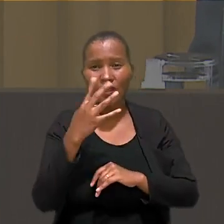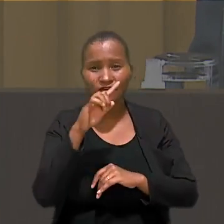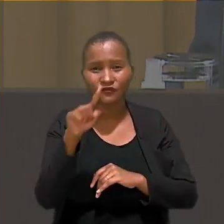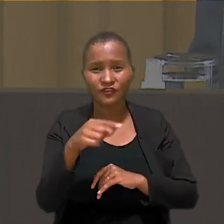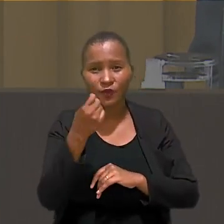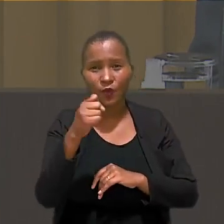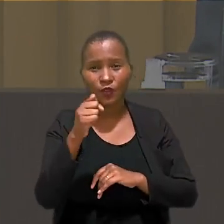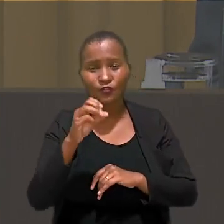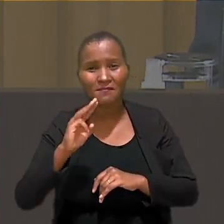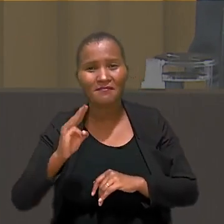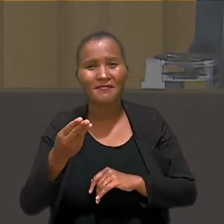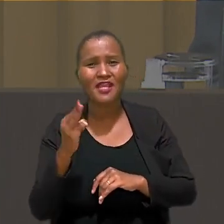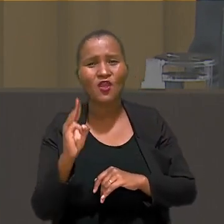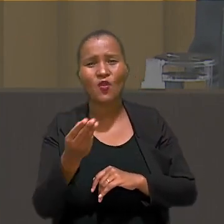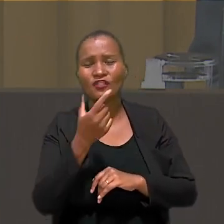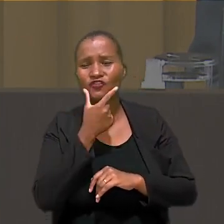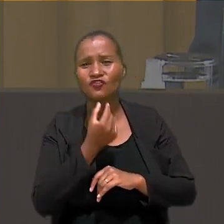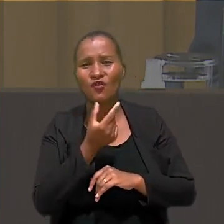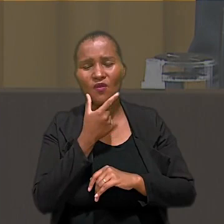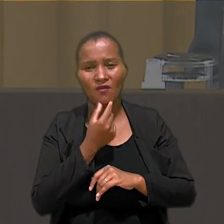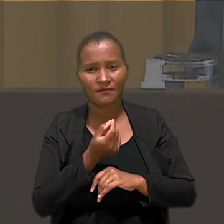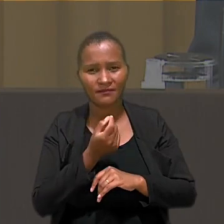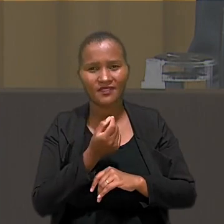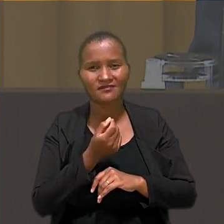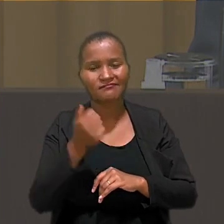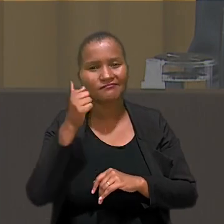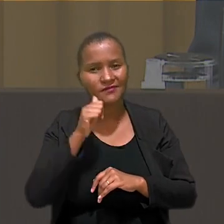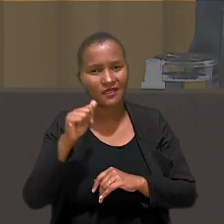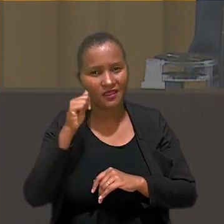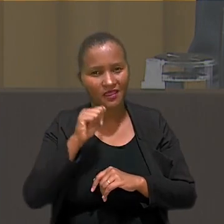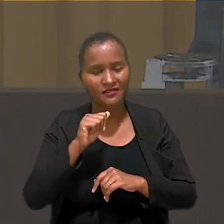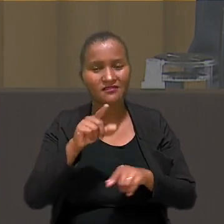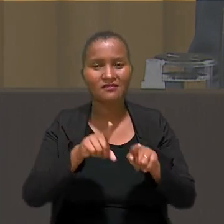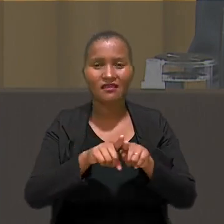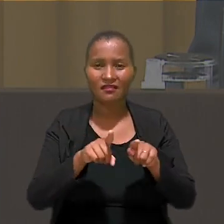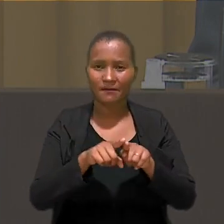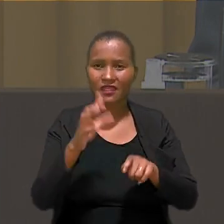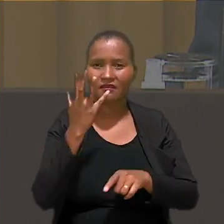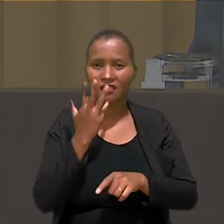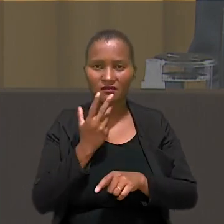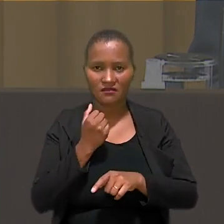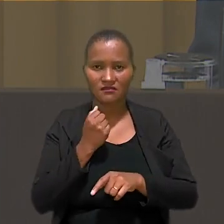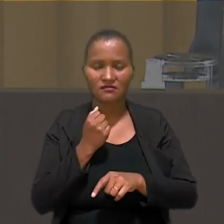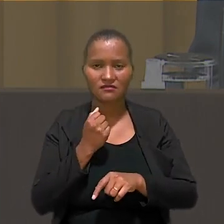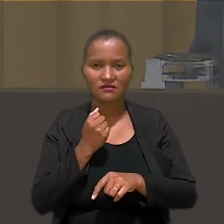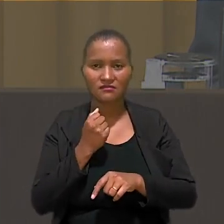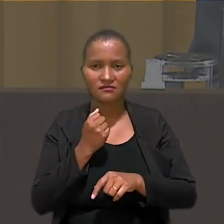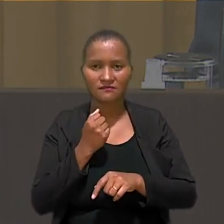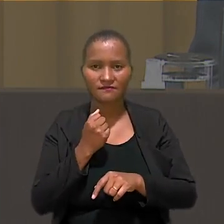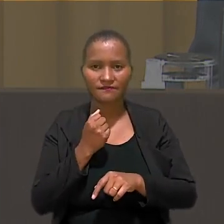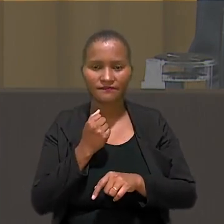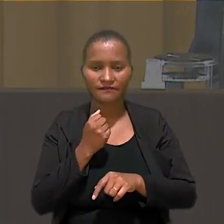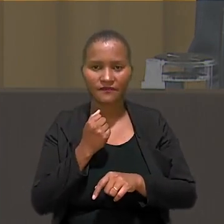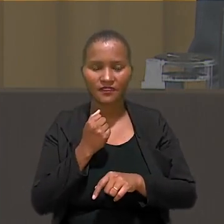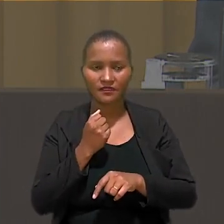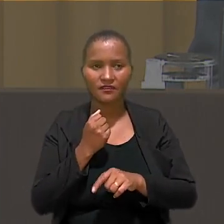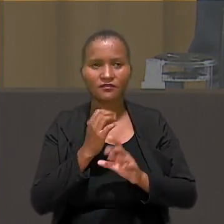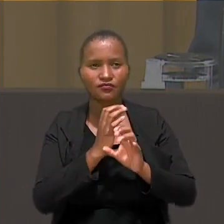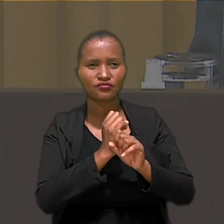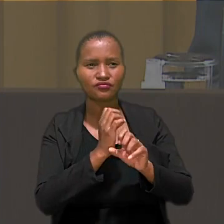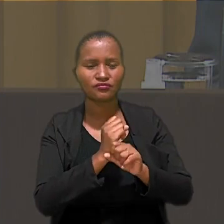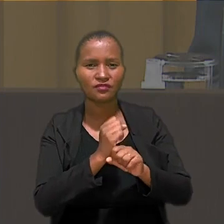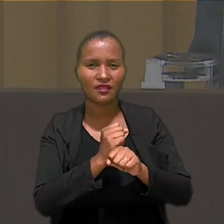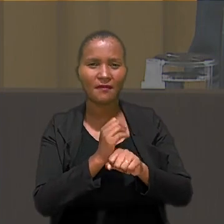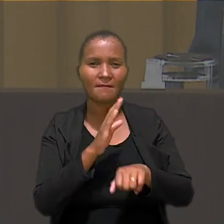de 4,8 milhões de homens, mulheres e crianças,